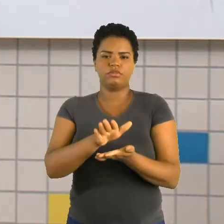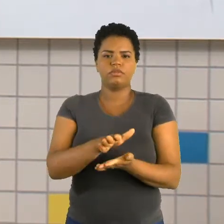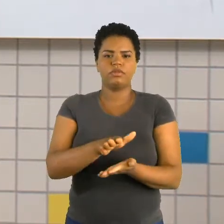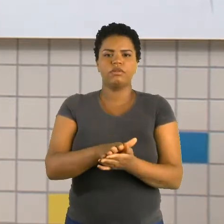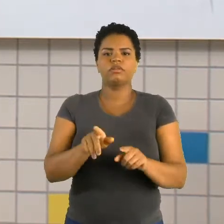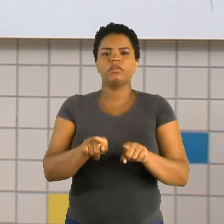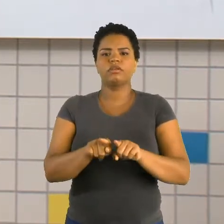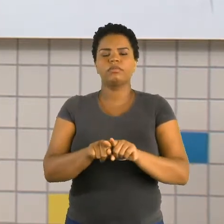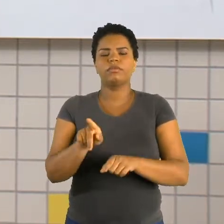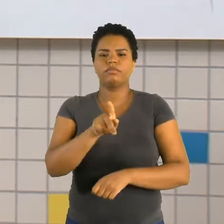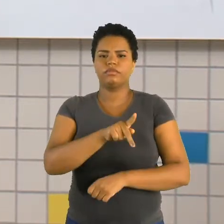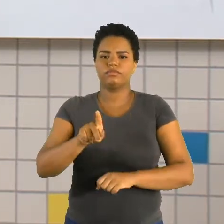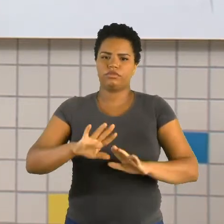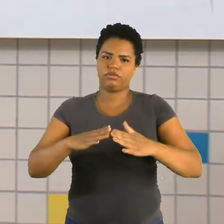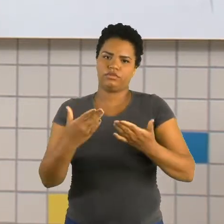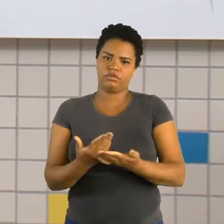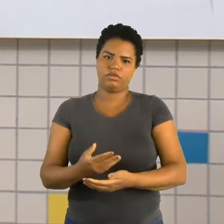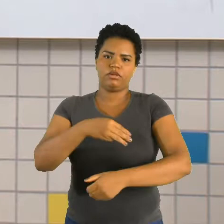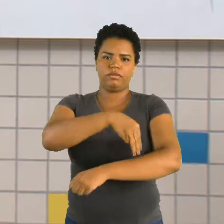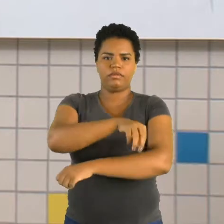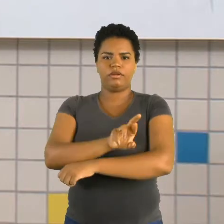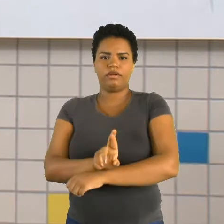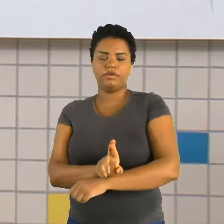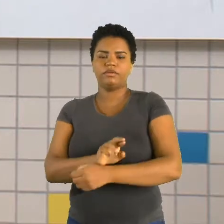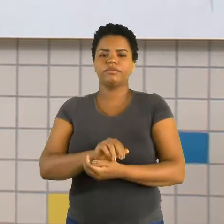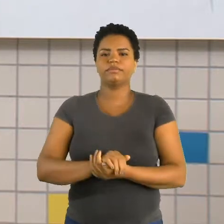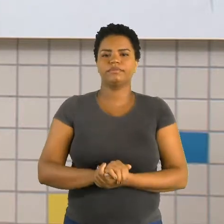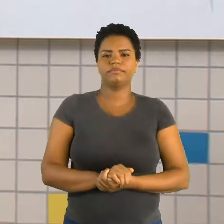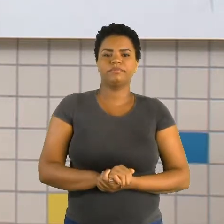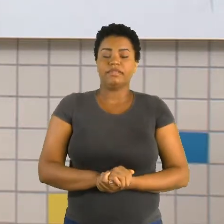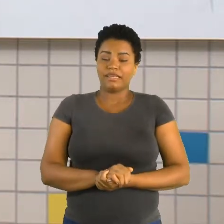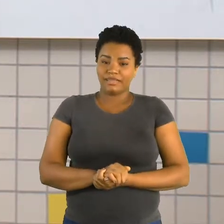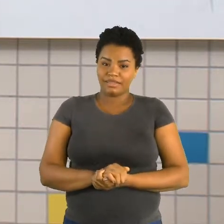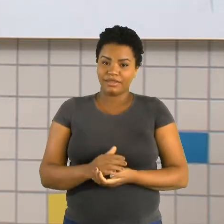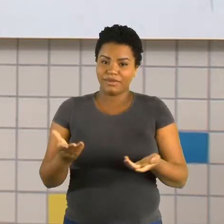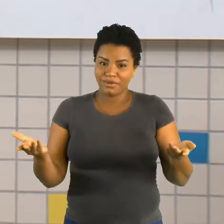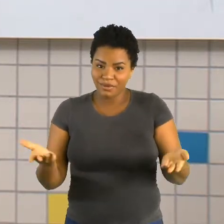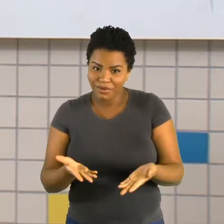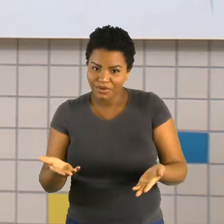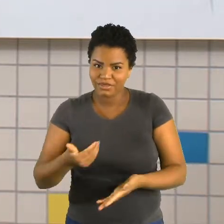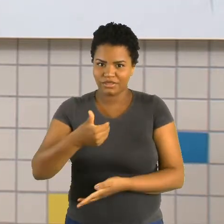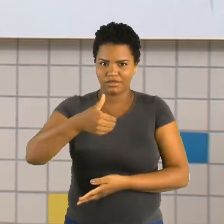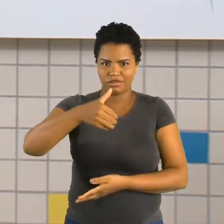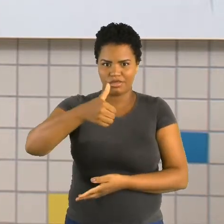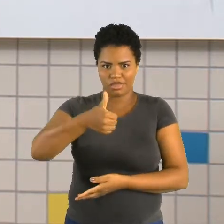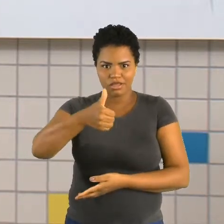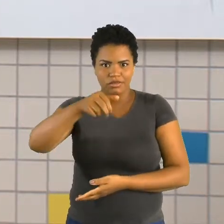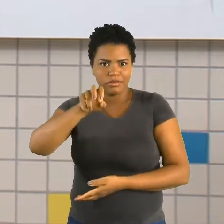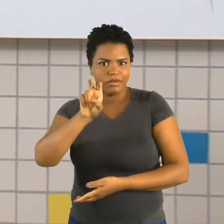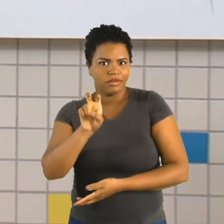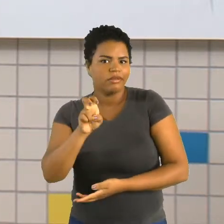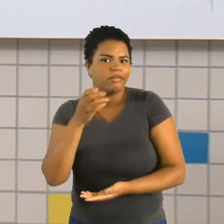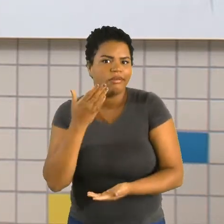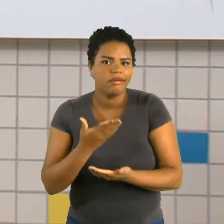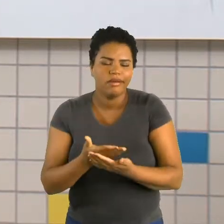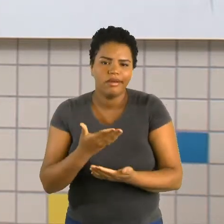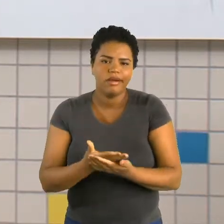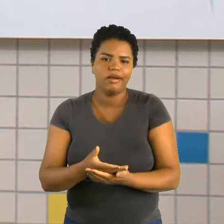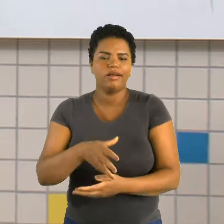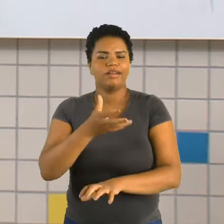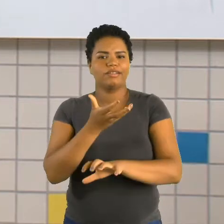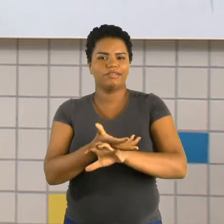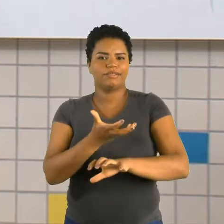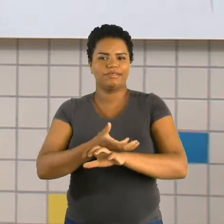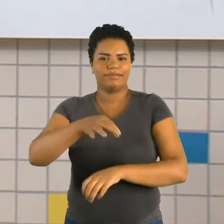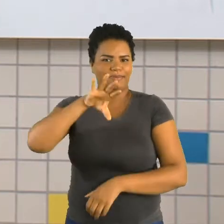Escola Maria Rosa de Castro Sales. Hoje é a nossa 15ª aula do componente curricular